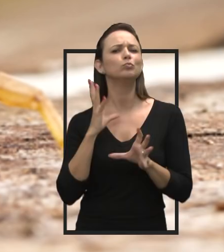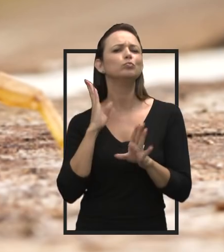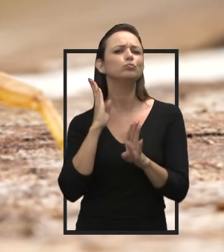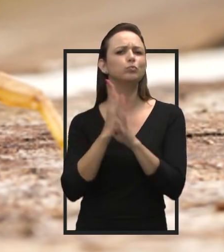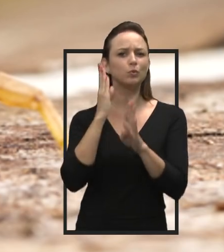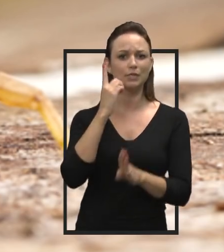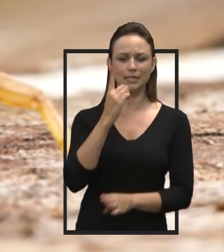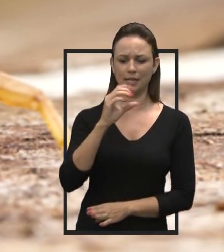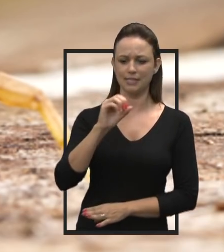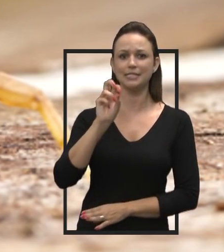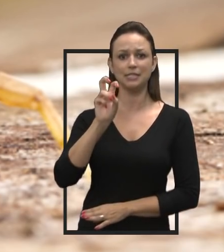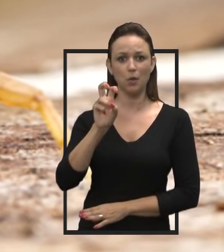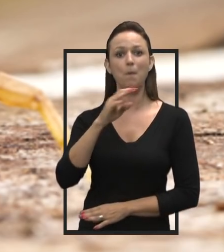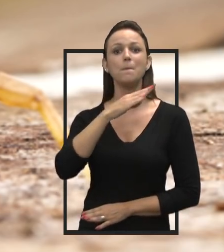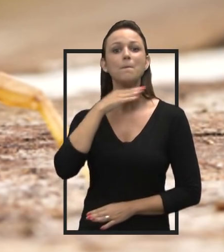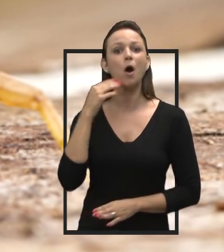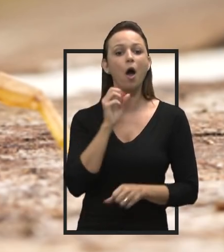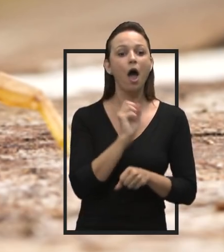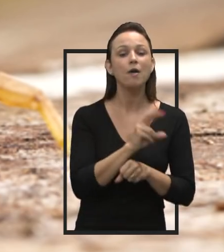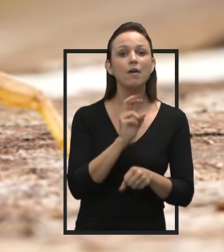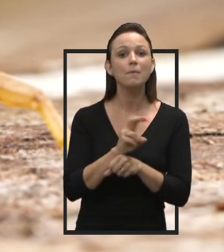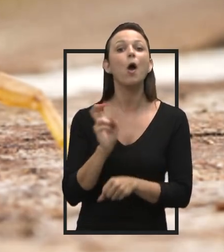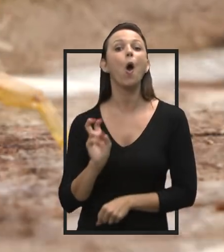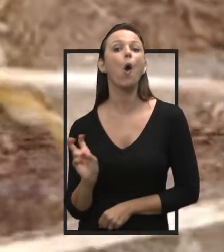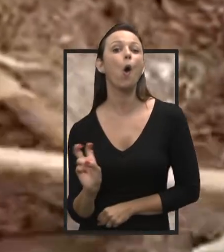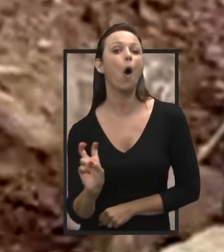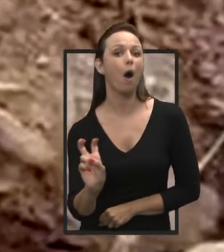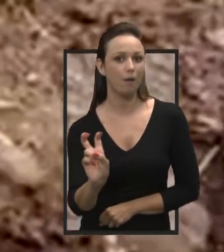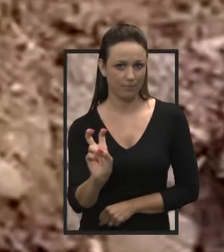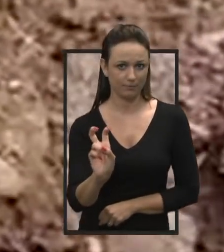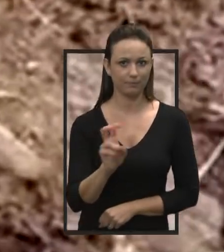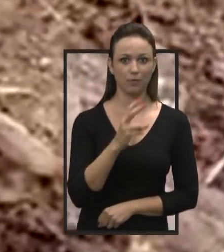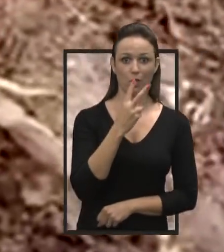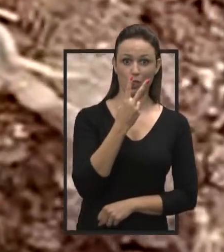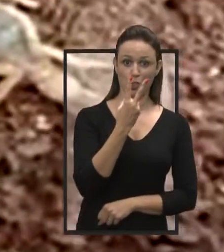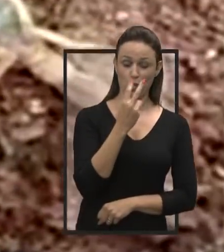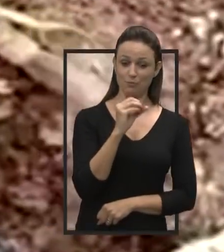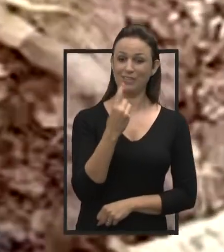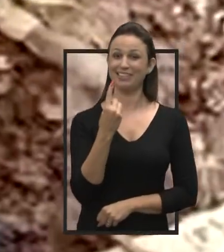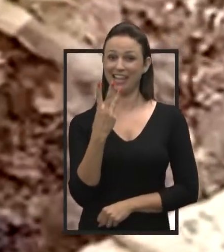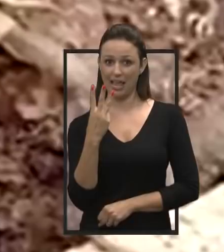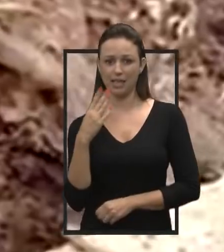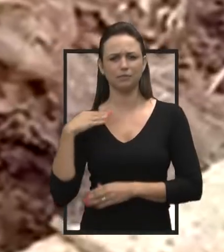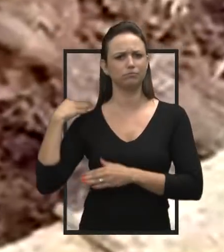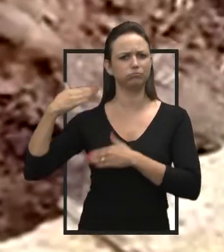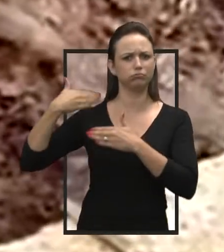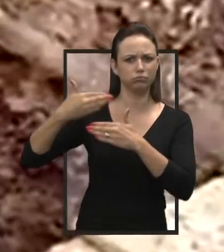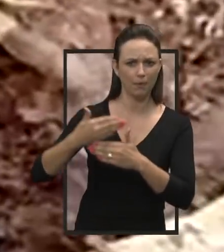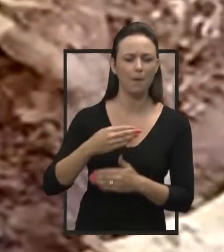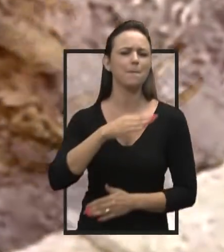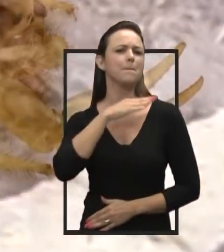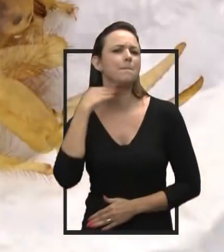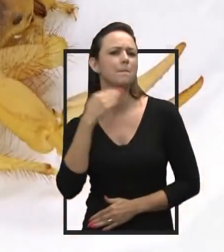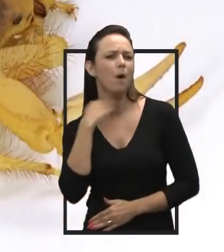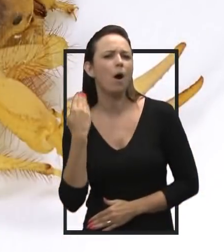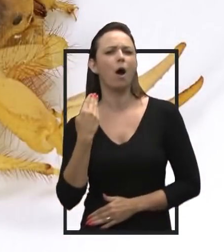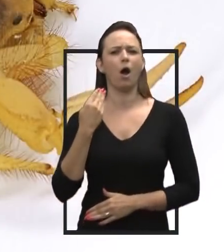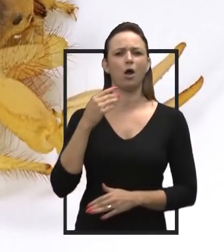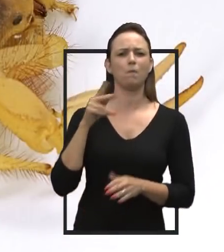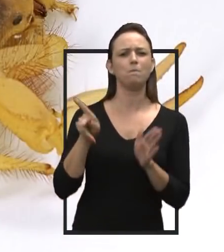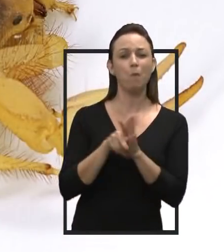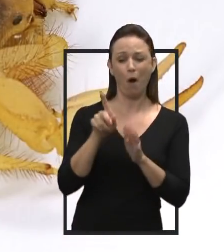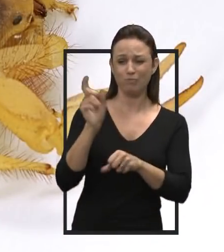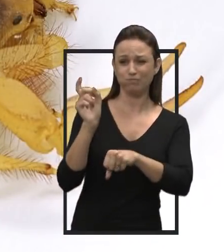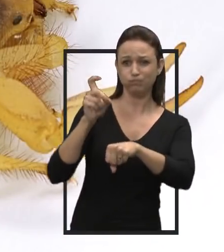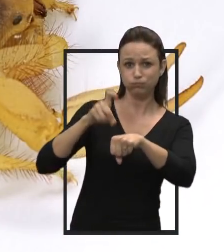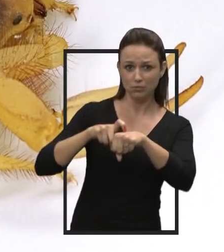registrados 105 casos de morte por veneno de cobra. De 2013 para cá, o número de óbitos causados pelo